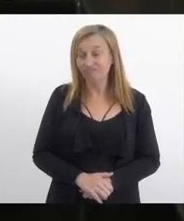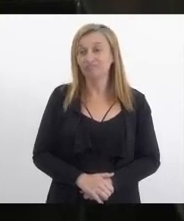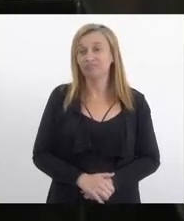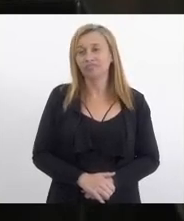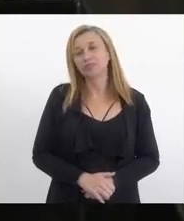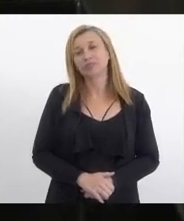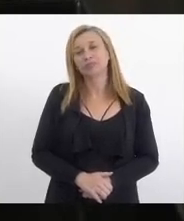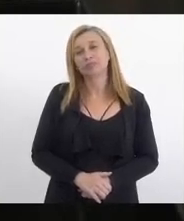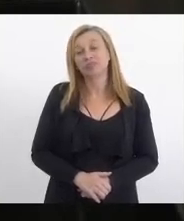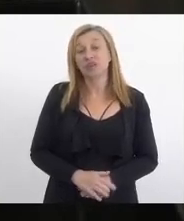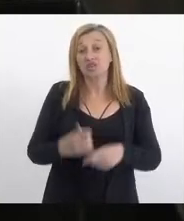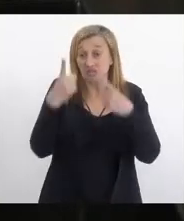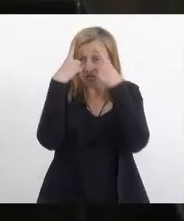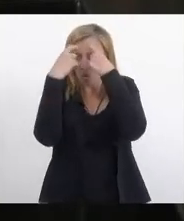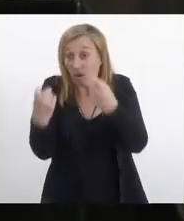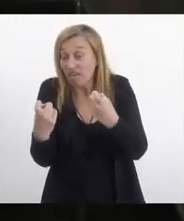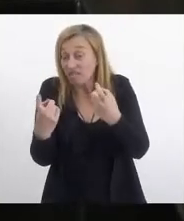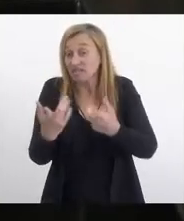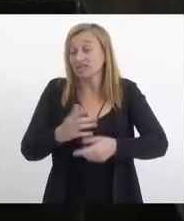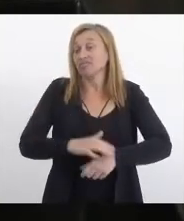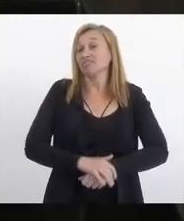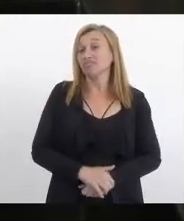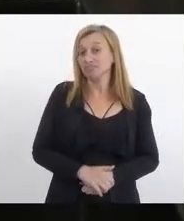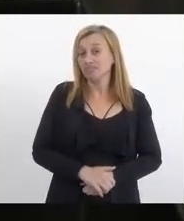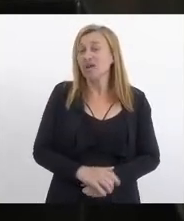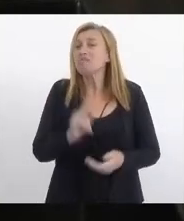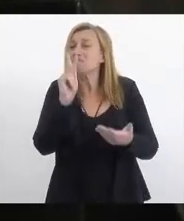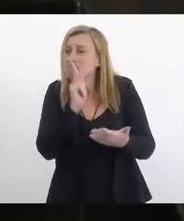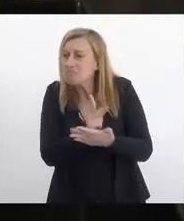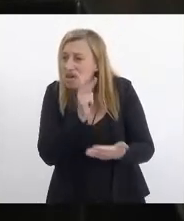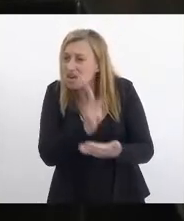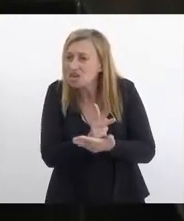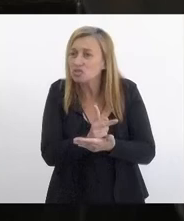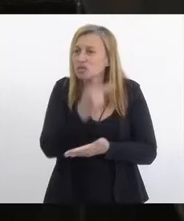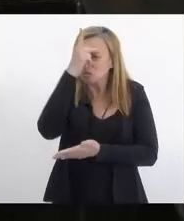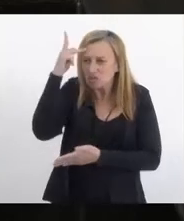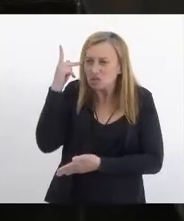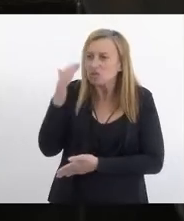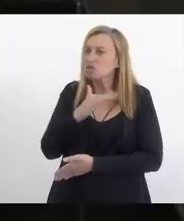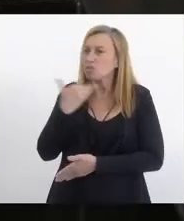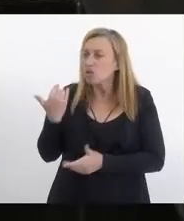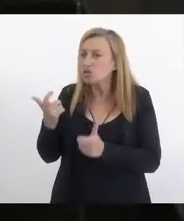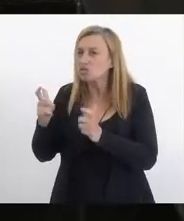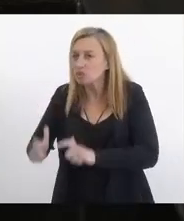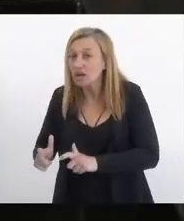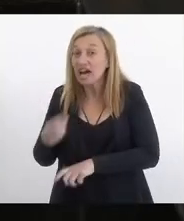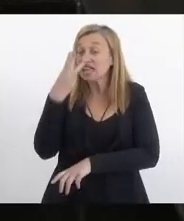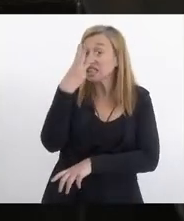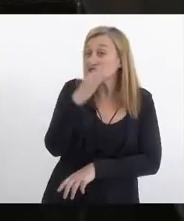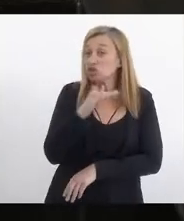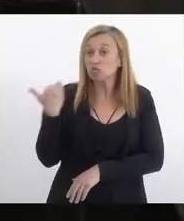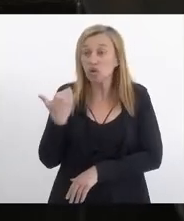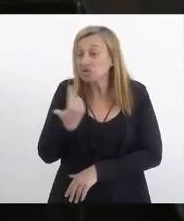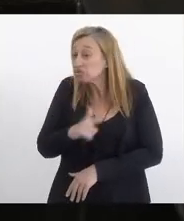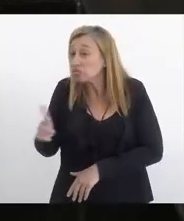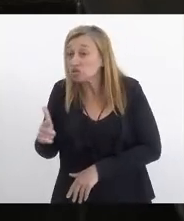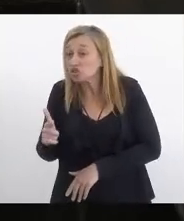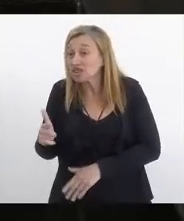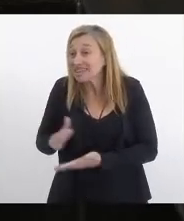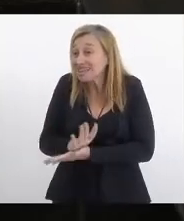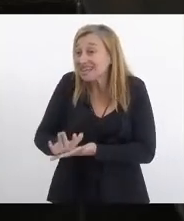desrespeitosas, violentas, agressivas, e mesmo com os mortos. 3 dos mortos não tinham nenhuma